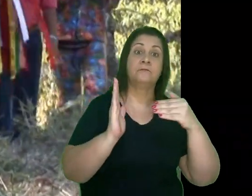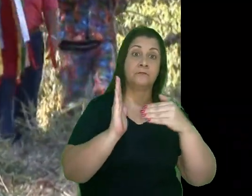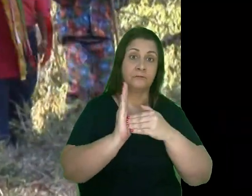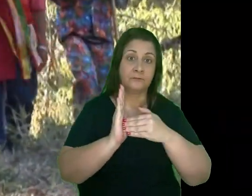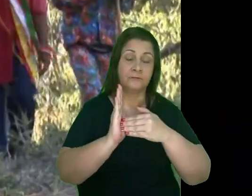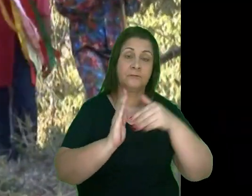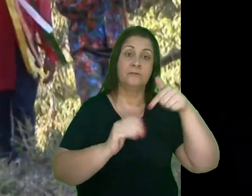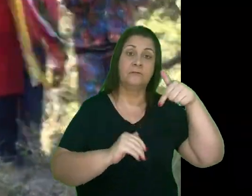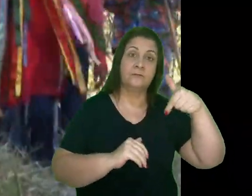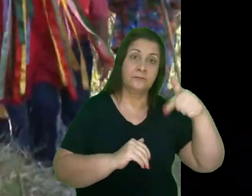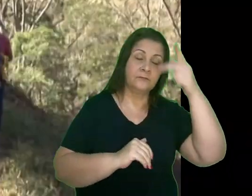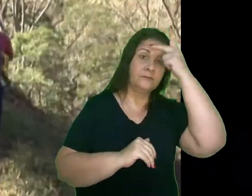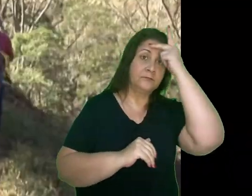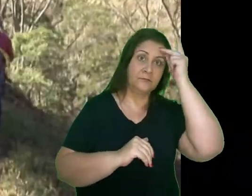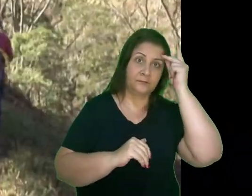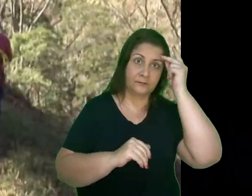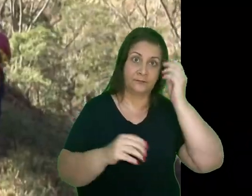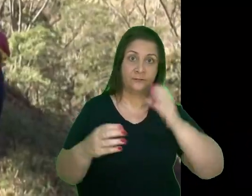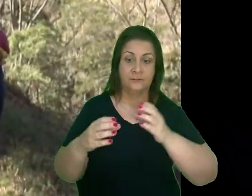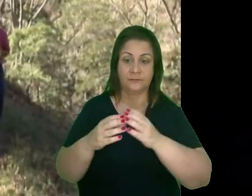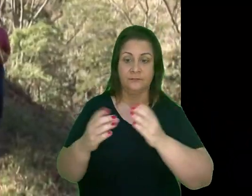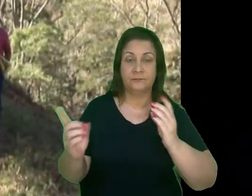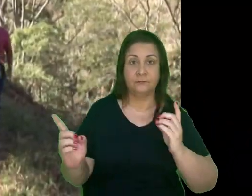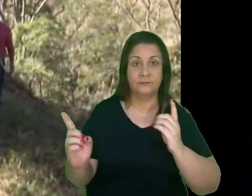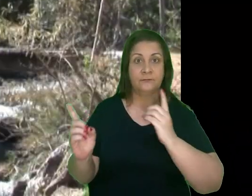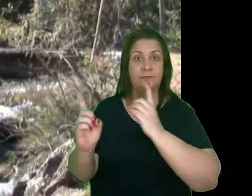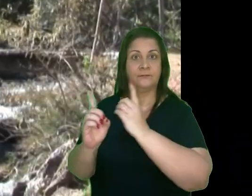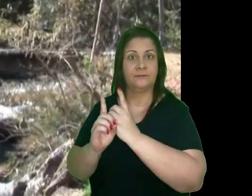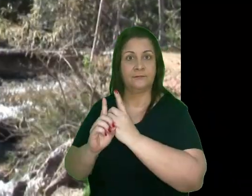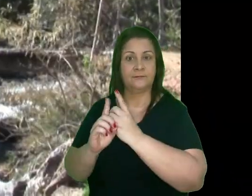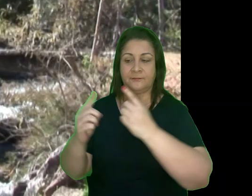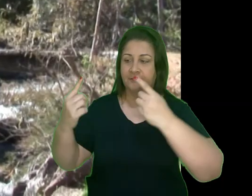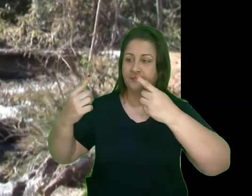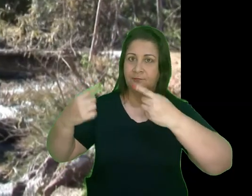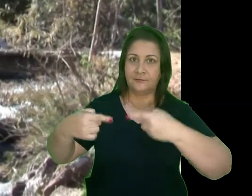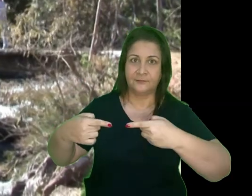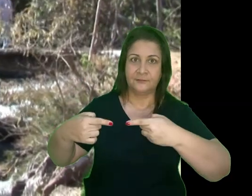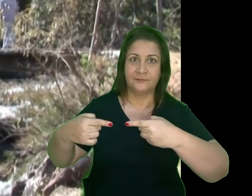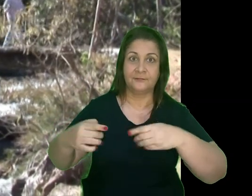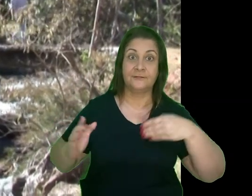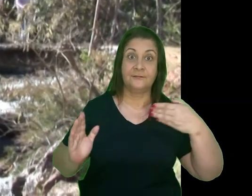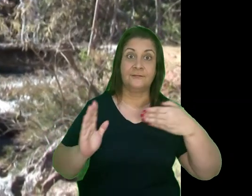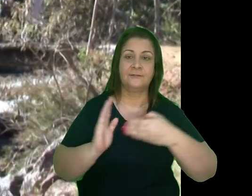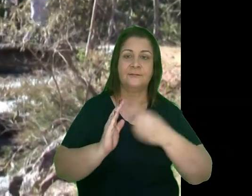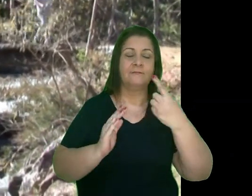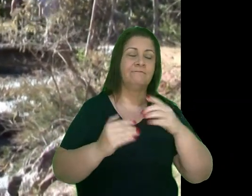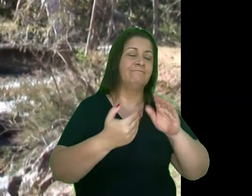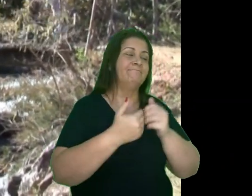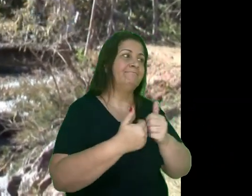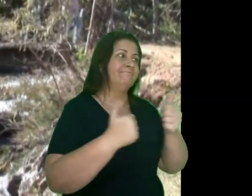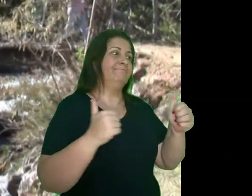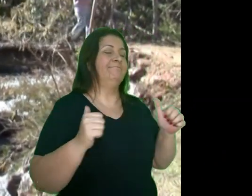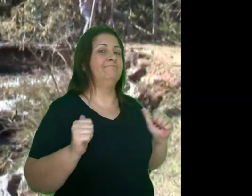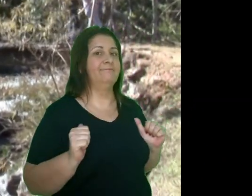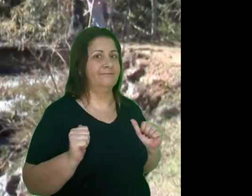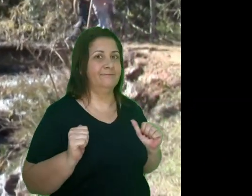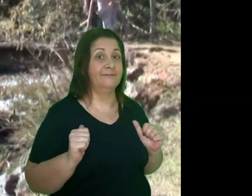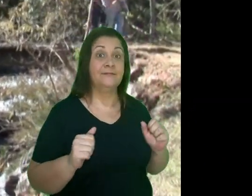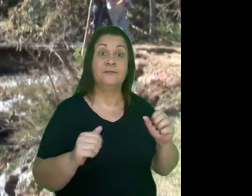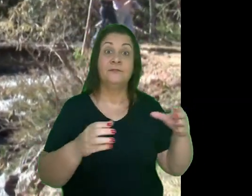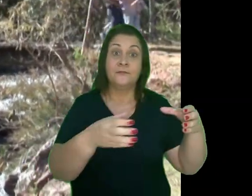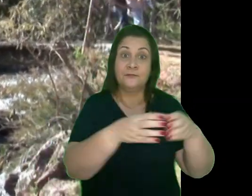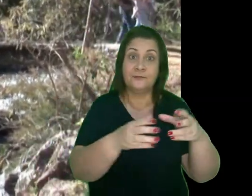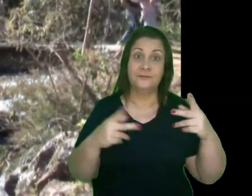ser composta por até sete vozes. Os grupos, quando se encontravam, disputavam com o outro até que um